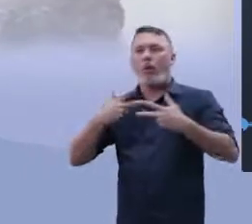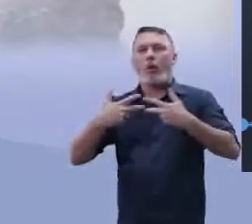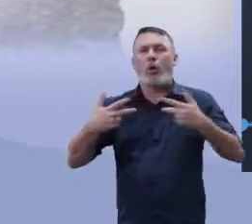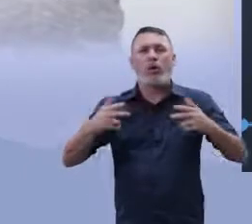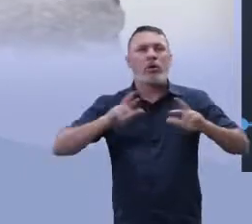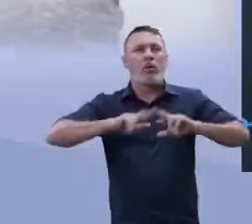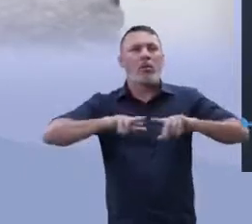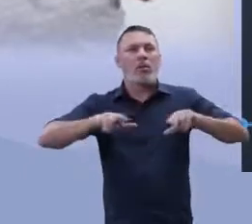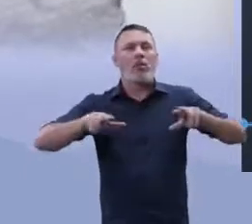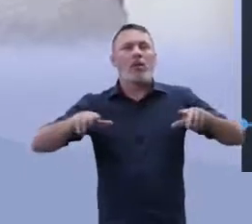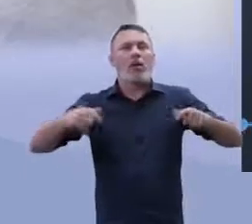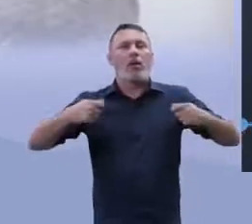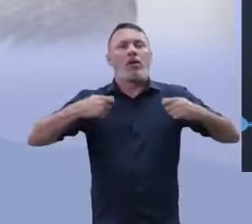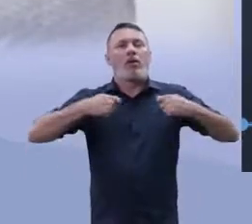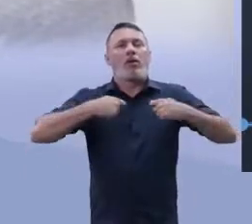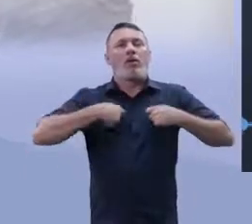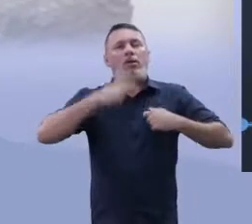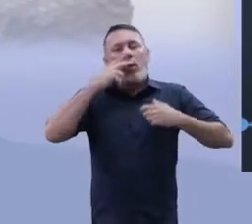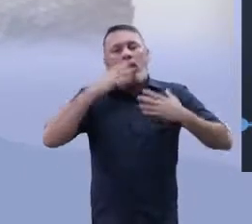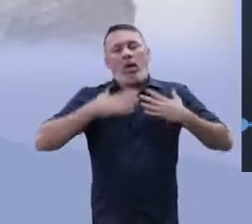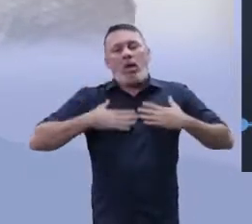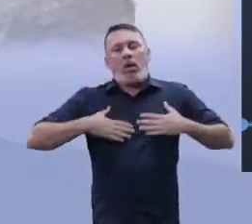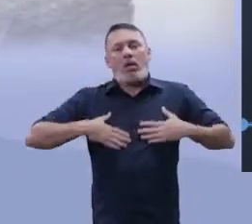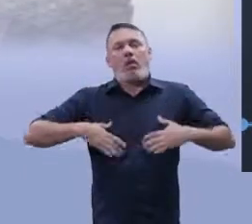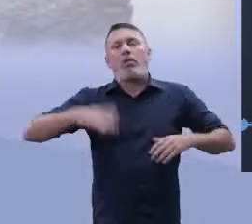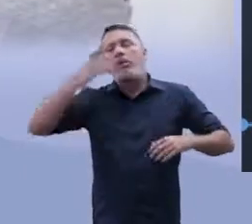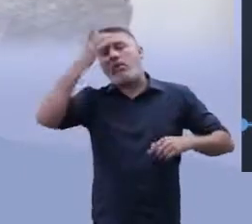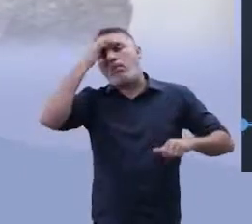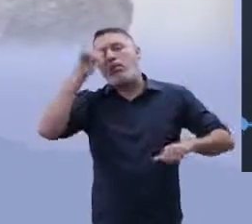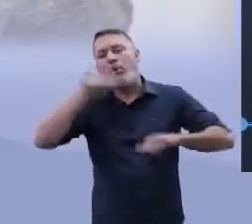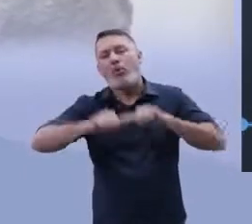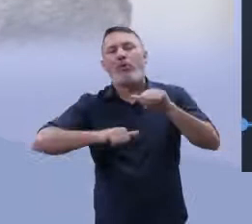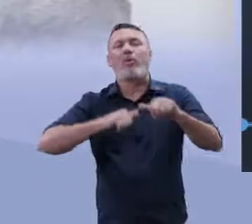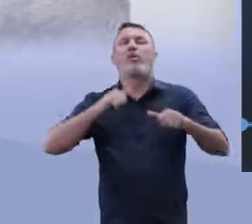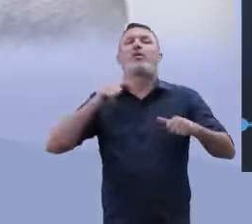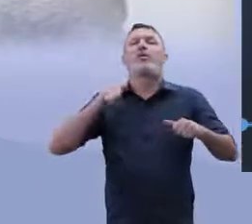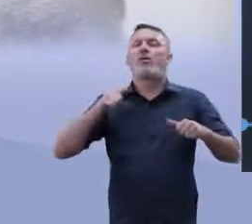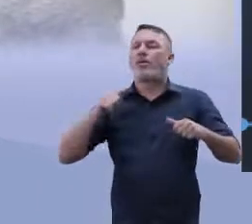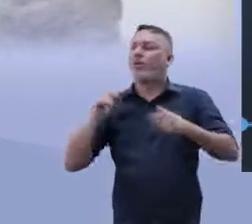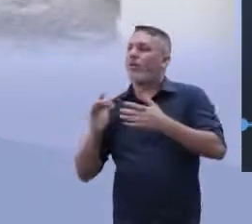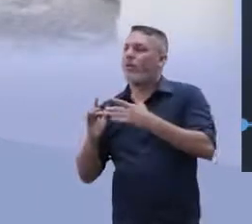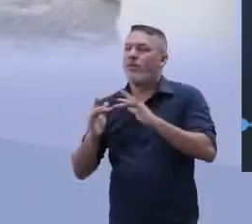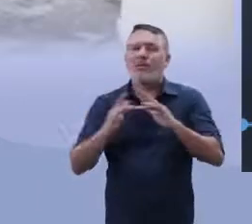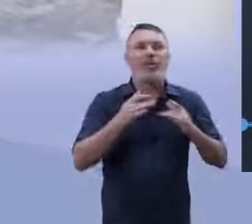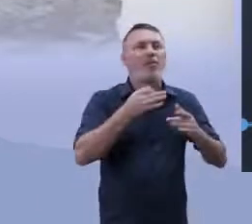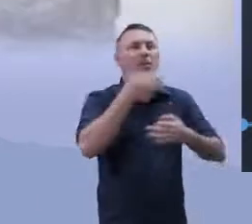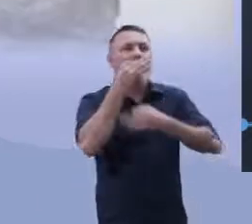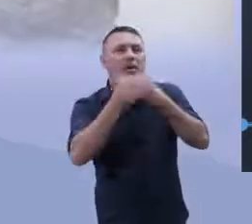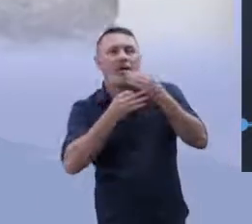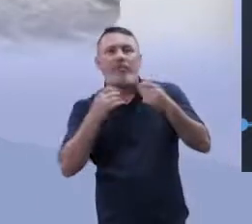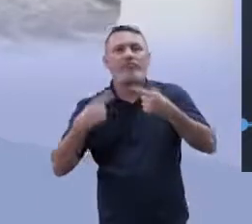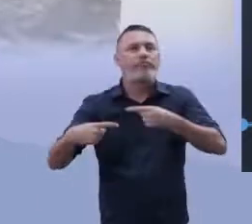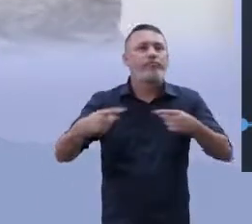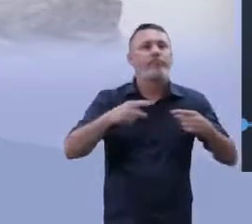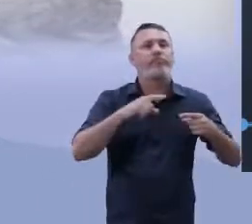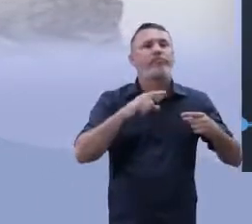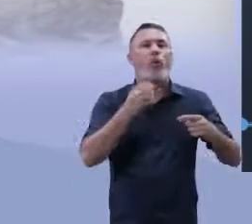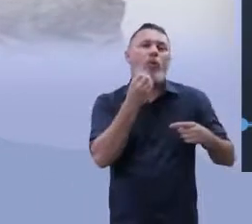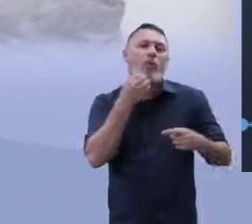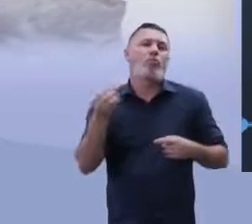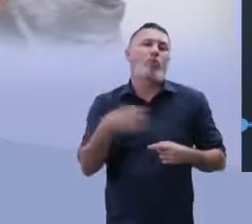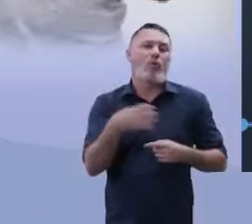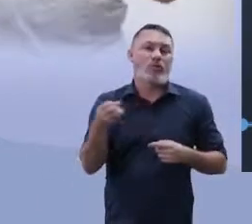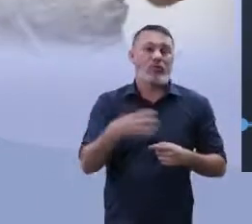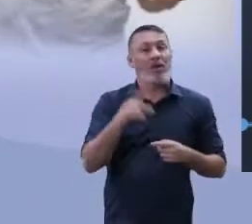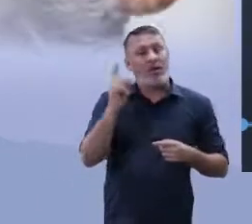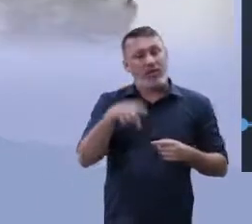pedagógicas, esportivas, porque assim a pessoa vai mudar a sua crítica, vai mudar, os detentos vai ter nova oportunidade na